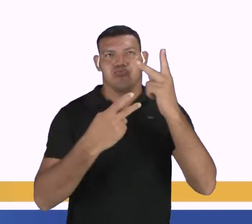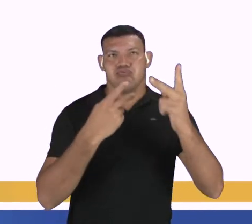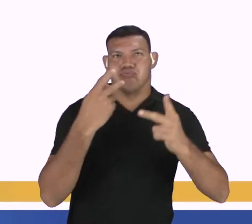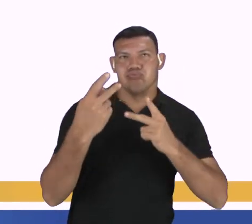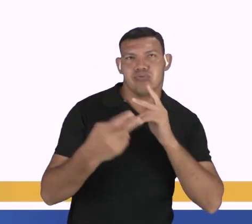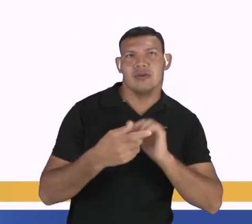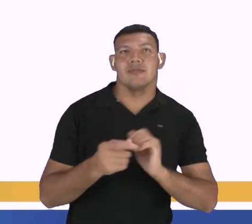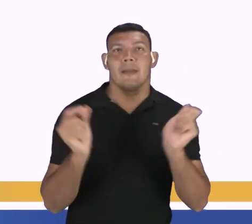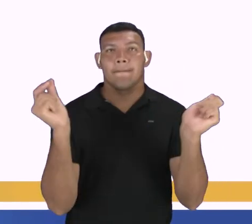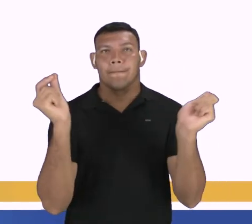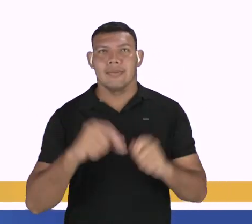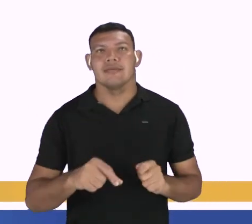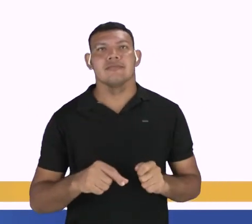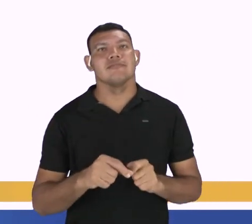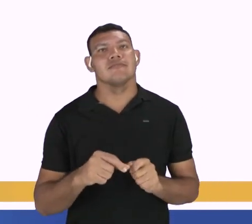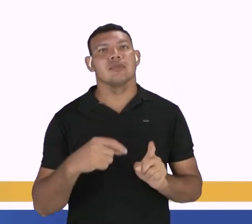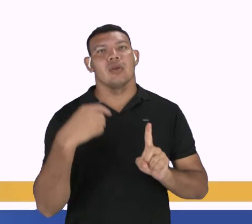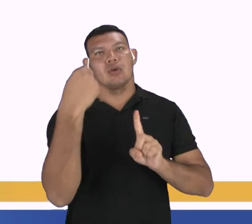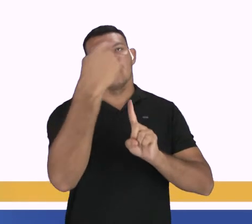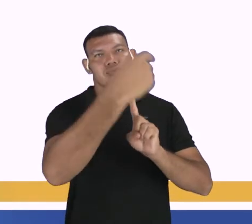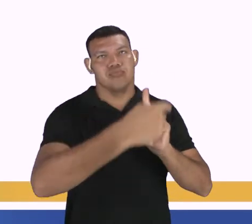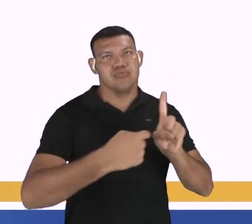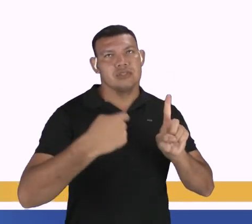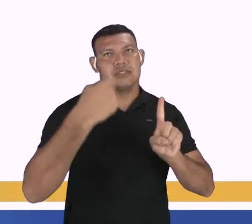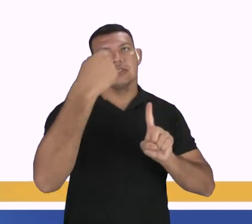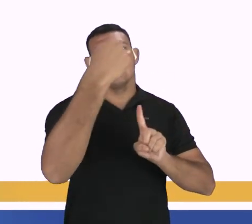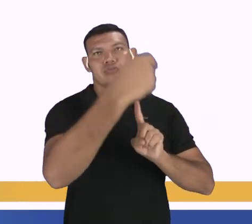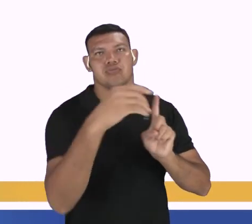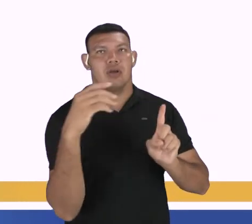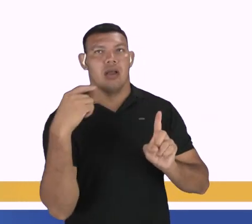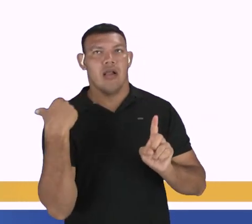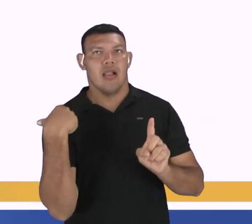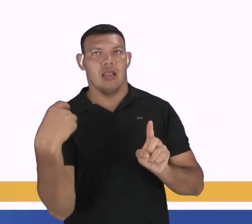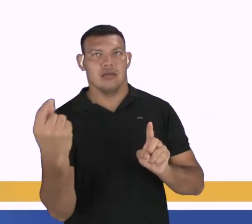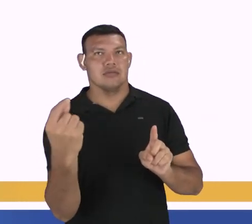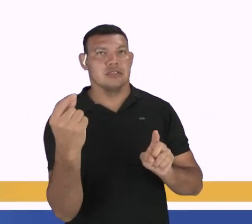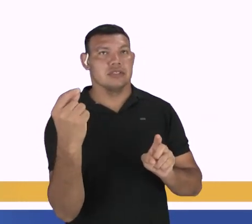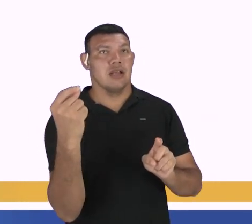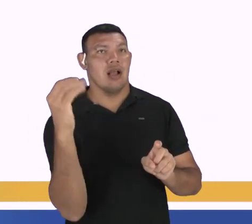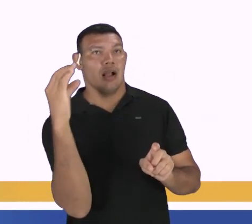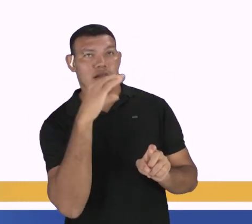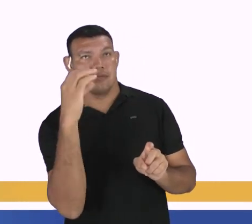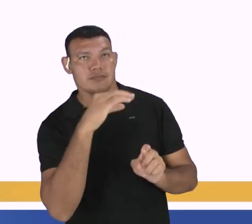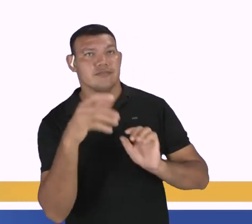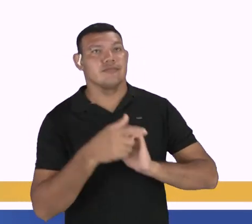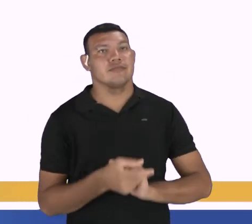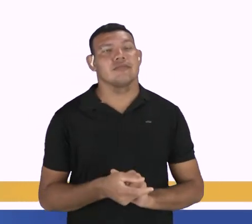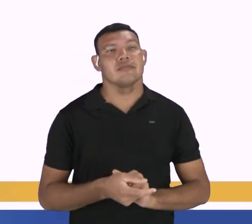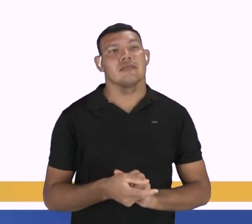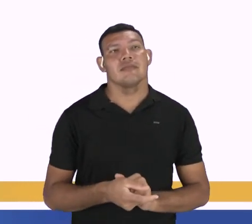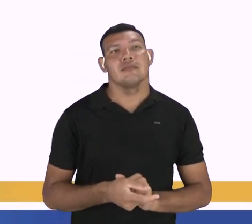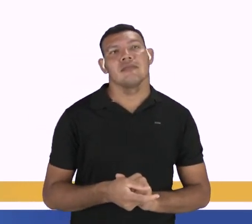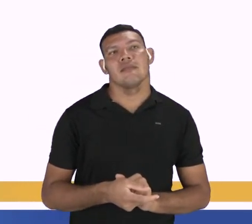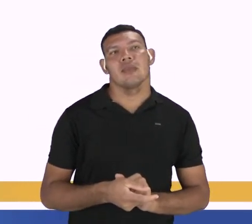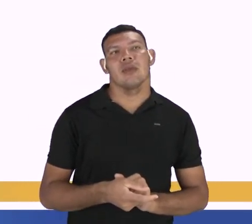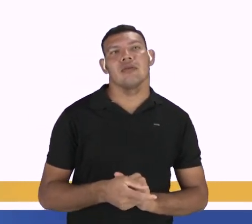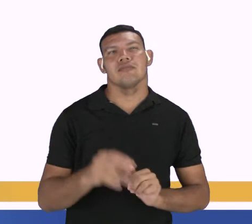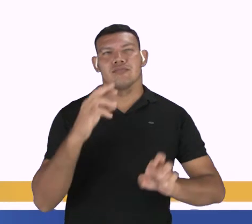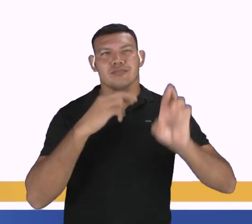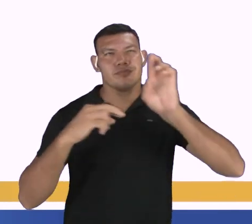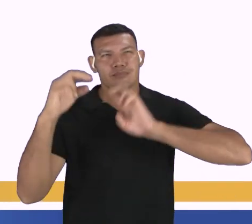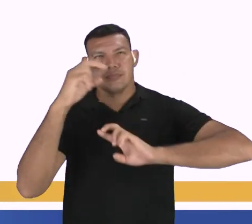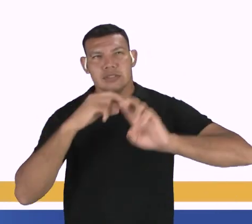afirmar quanto à medida e classificação sobre o ângulo de rotação existente entre uma pá e a